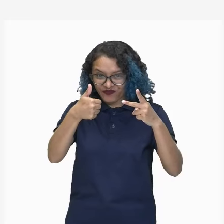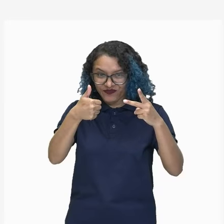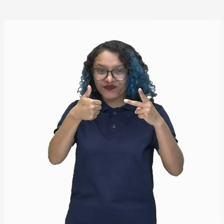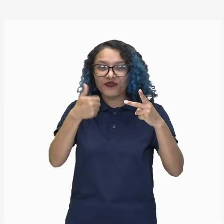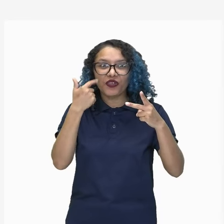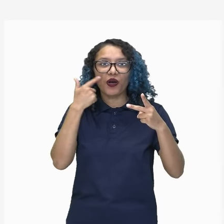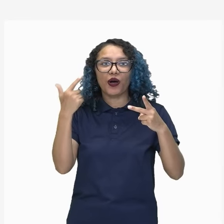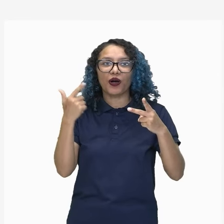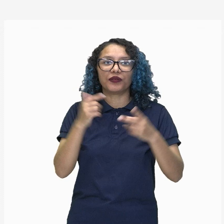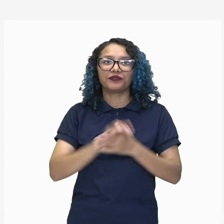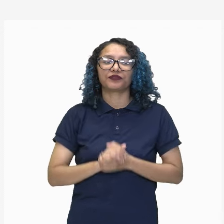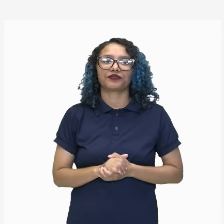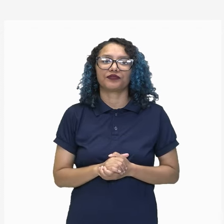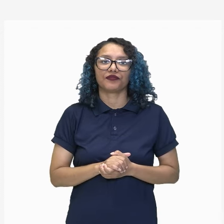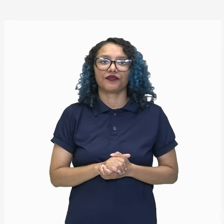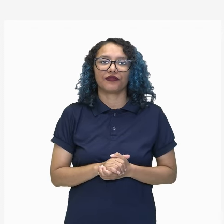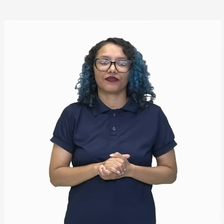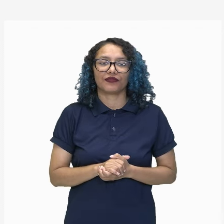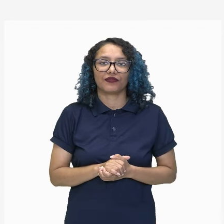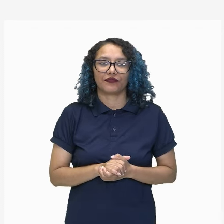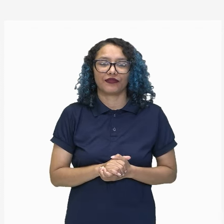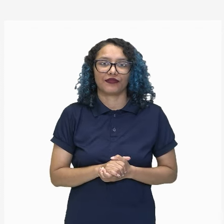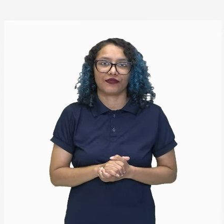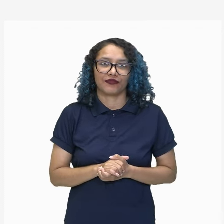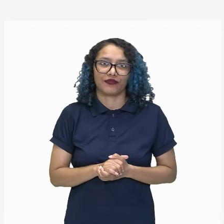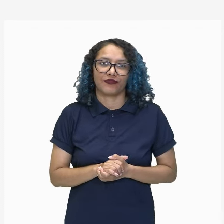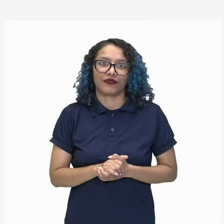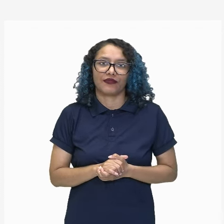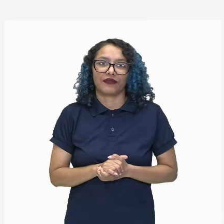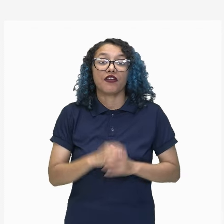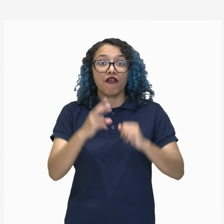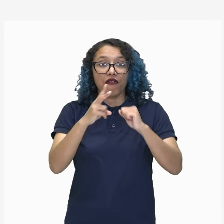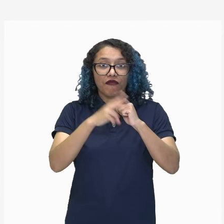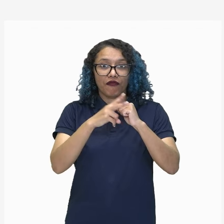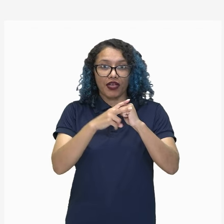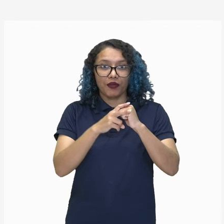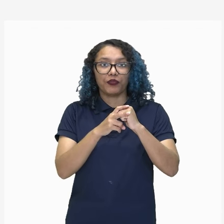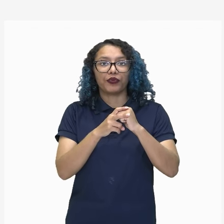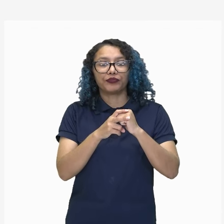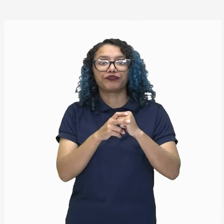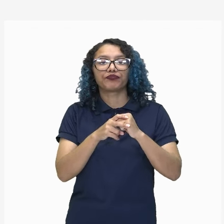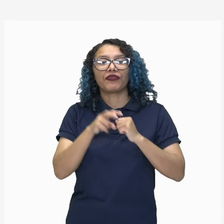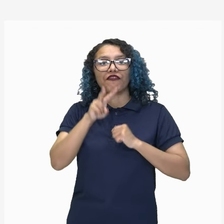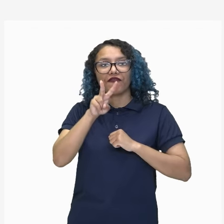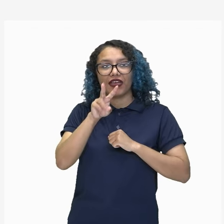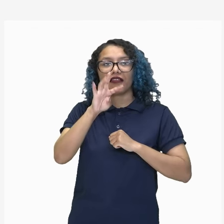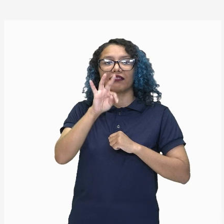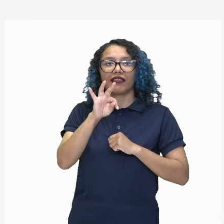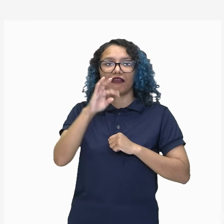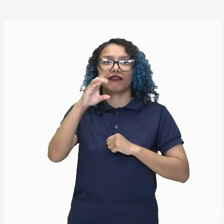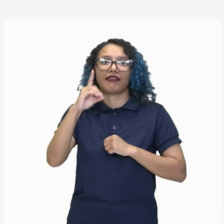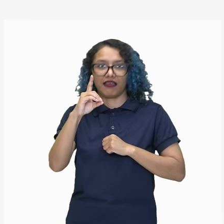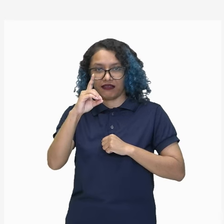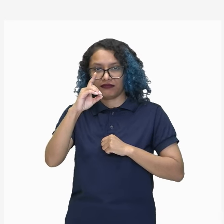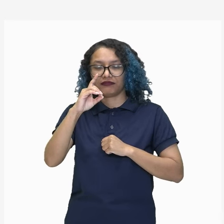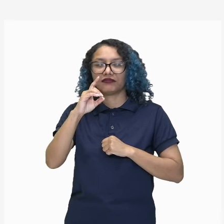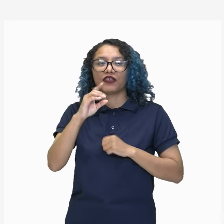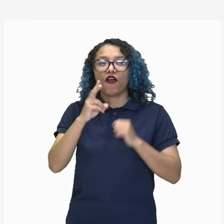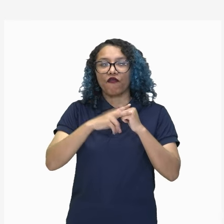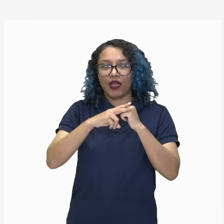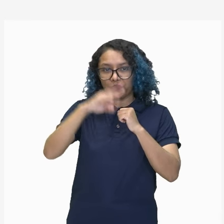na próxima tela, observem. Temos, então, o verbo transitivo direto, ok? Que